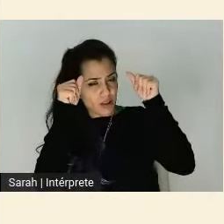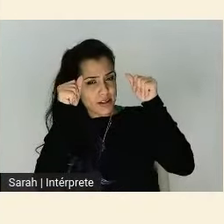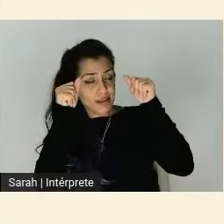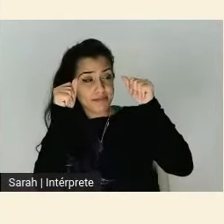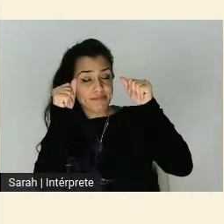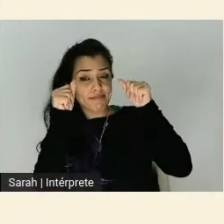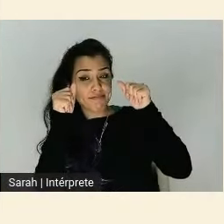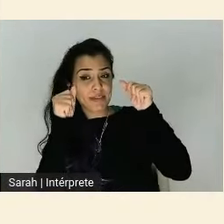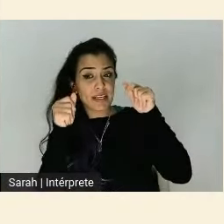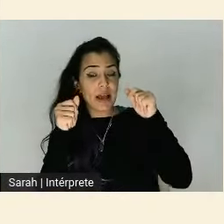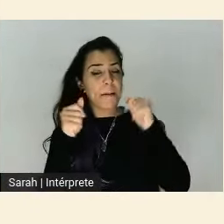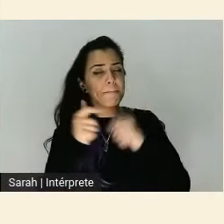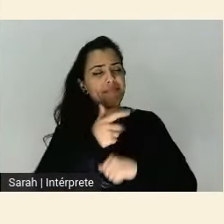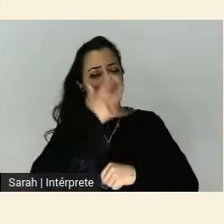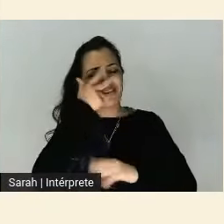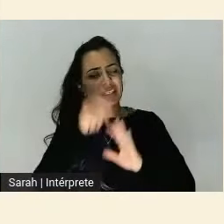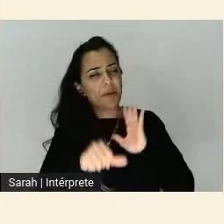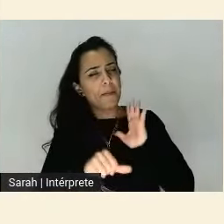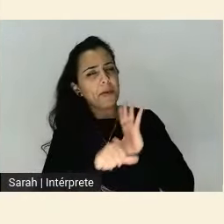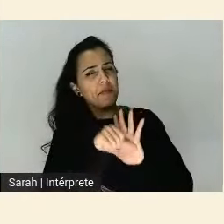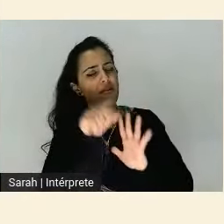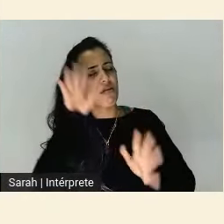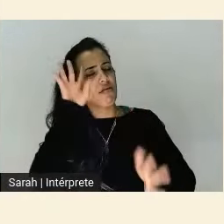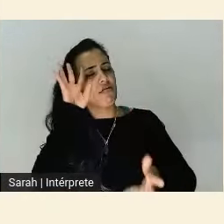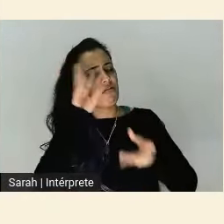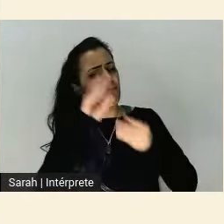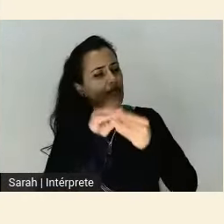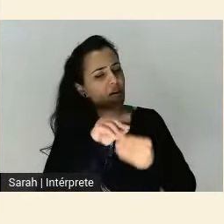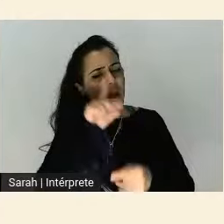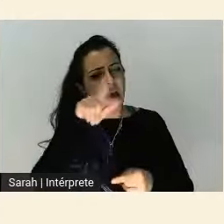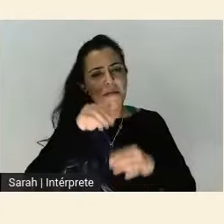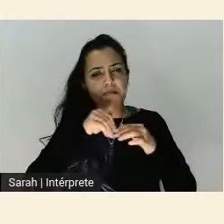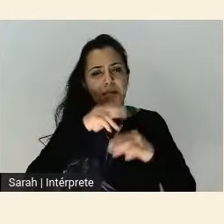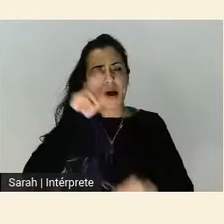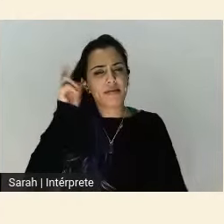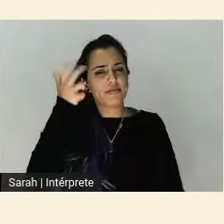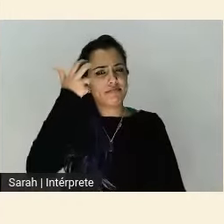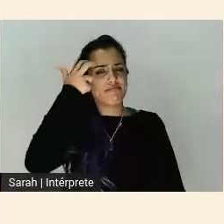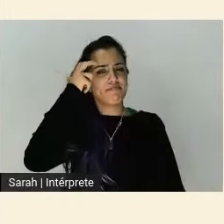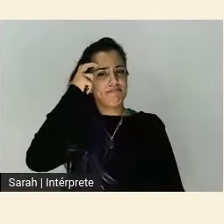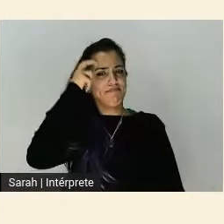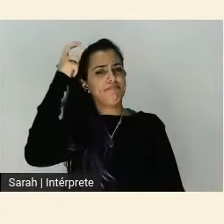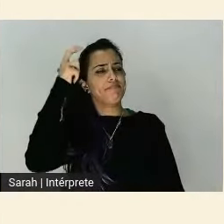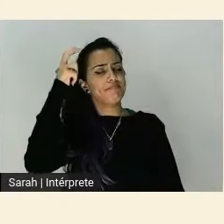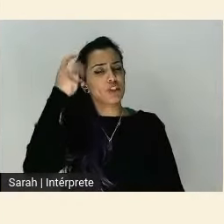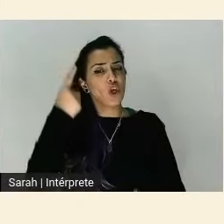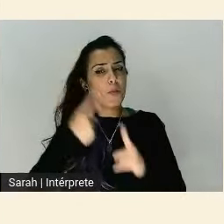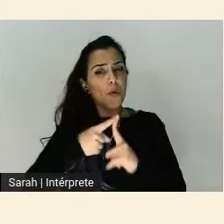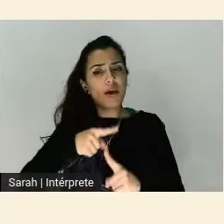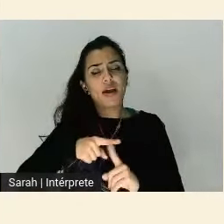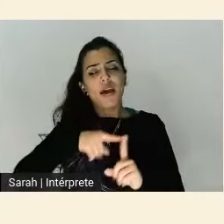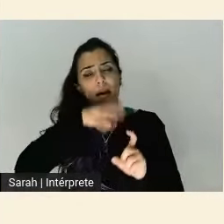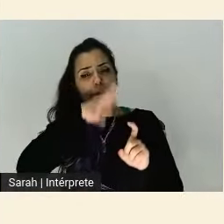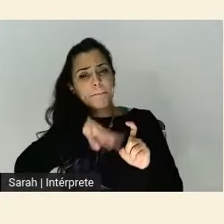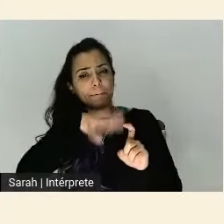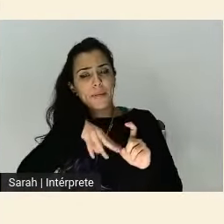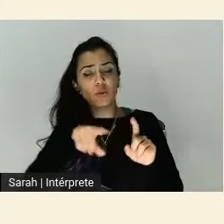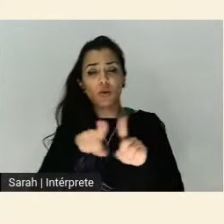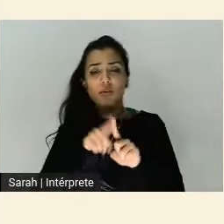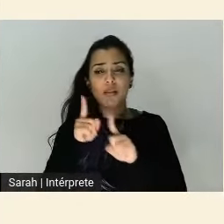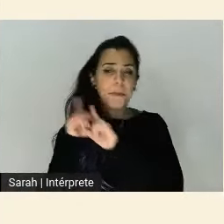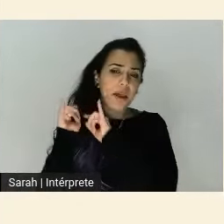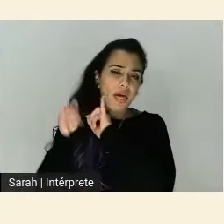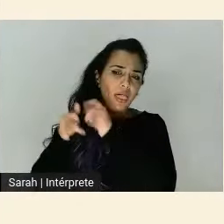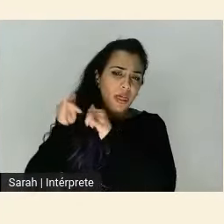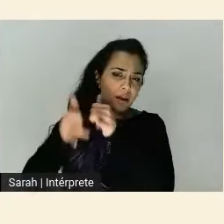sua primeira construção foi estritamente intelectual, nos mitos e lendas conhecidos de von